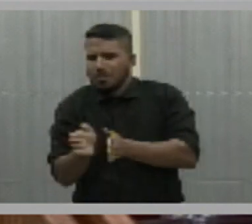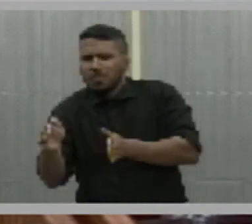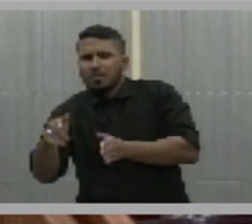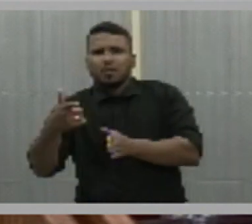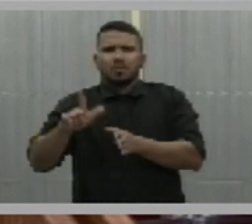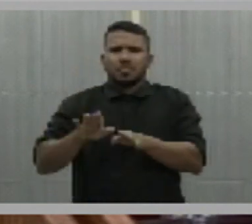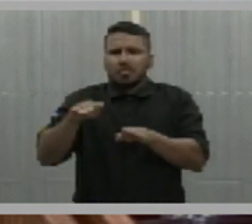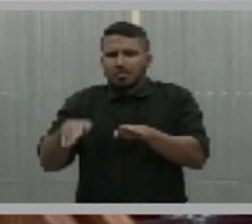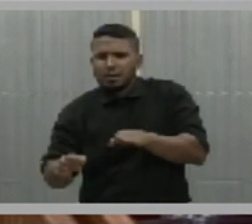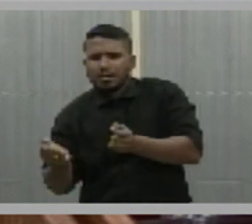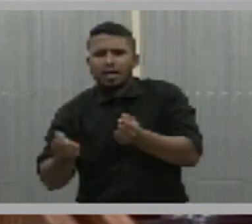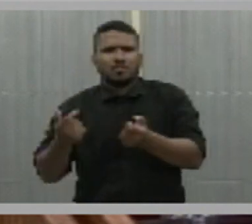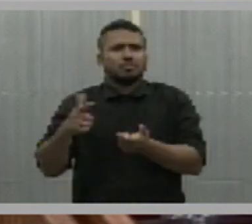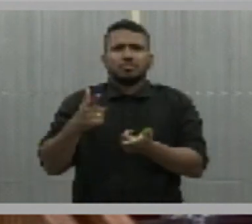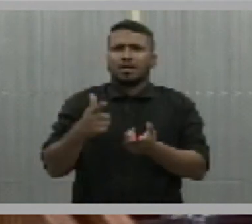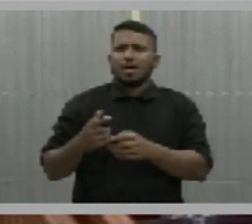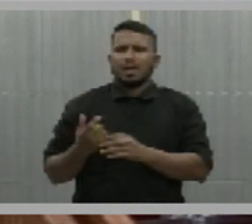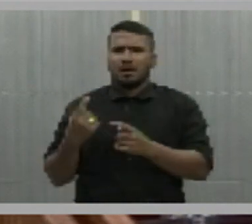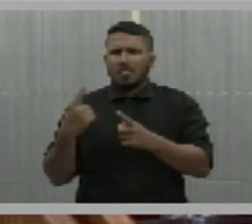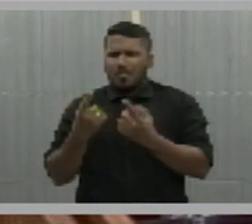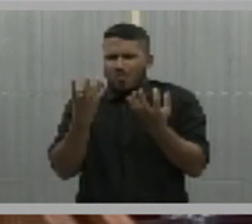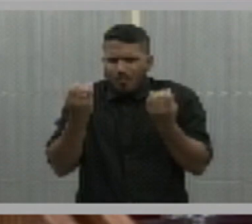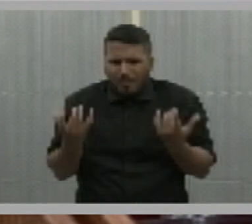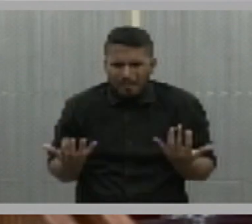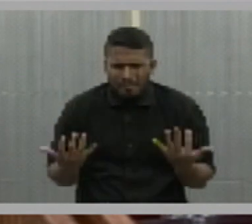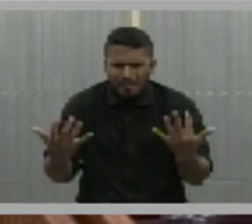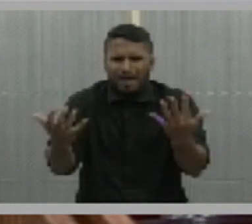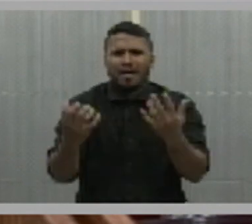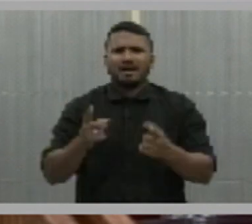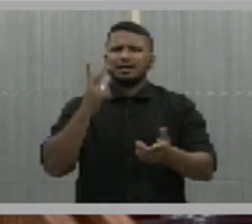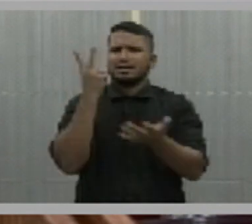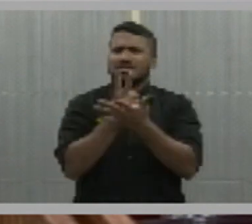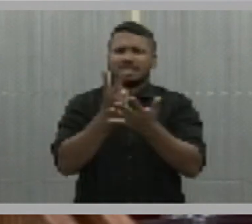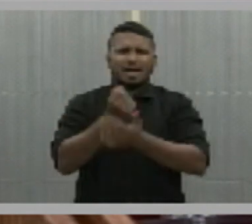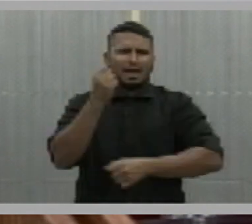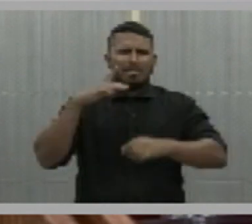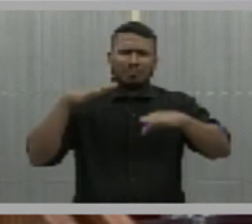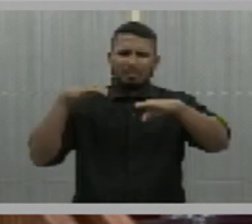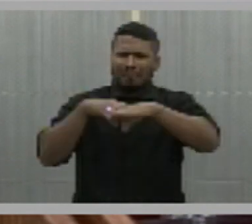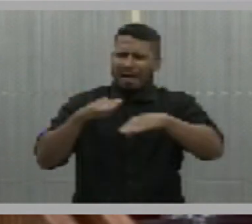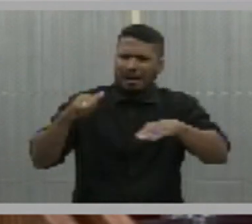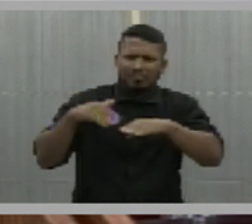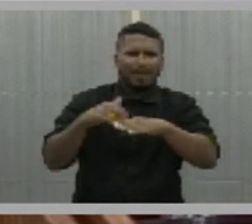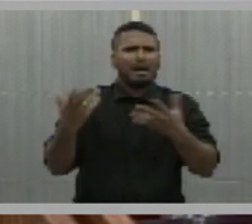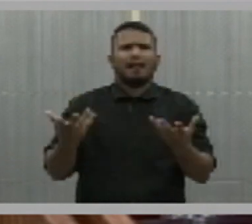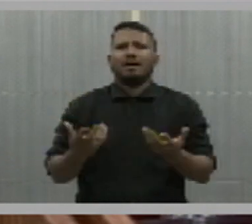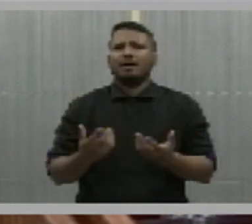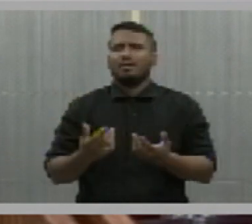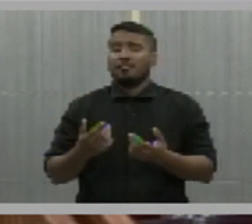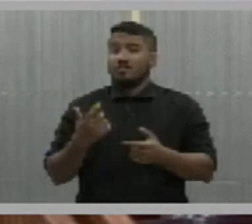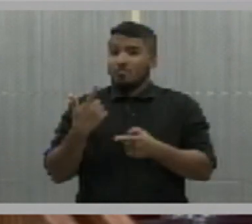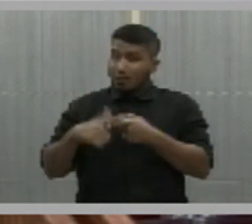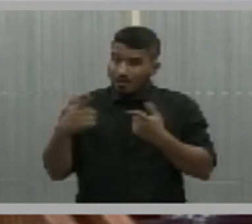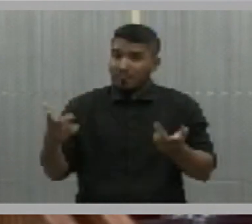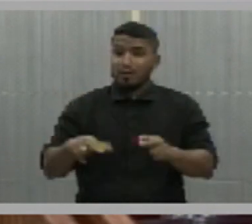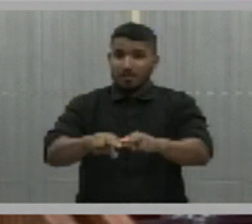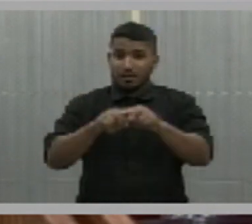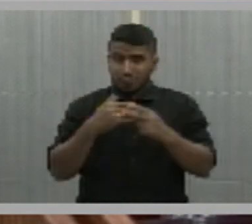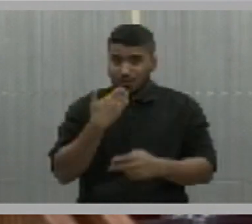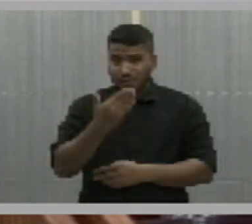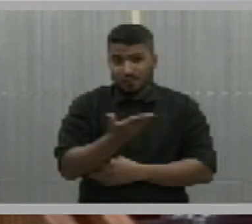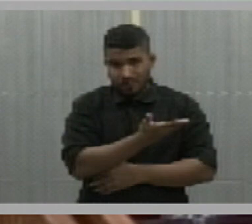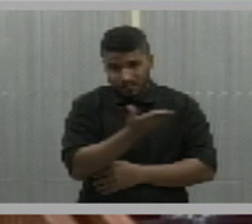cobrindo os trechos e acidentes diariamente. Então, meus amigos, peço o apoio